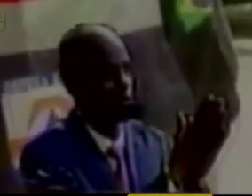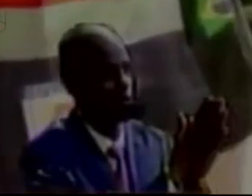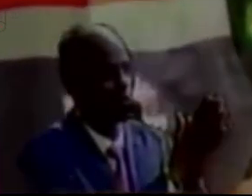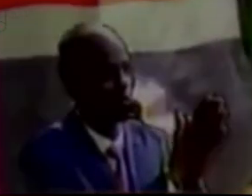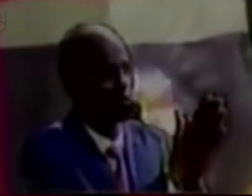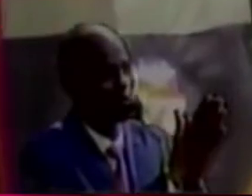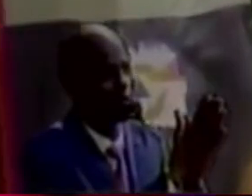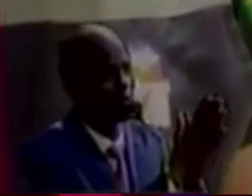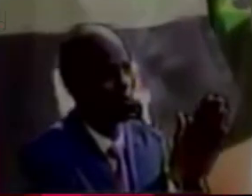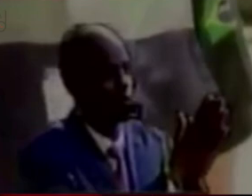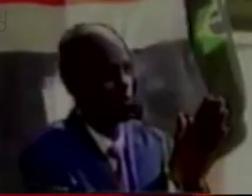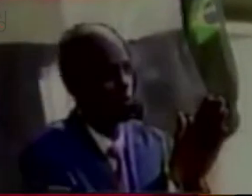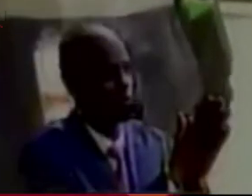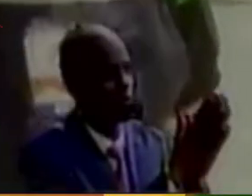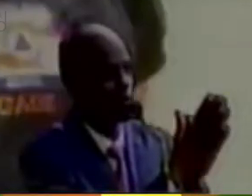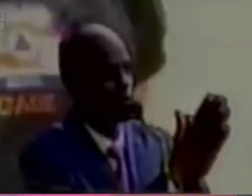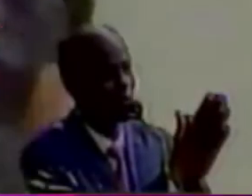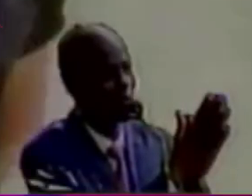água.